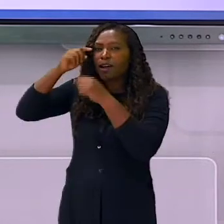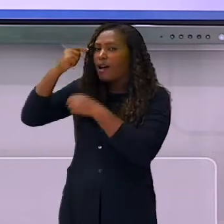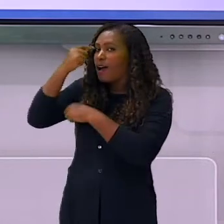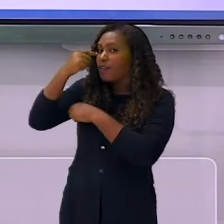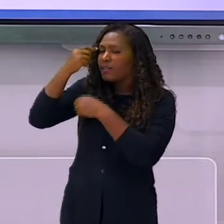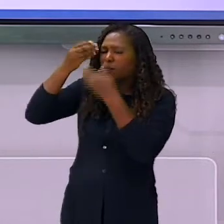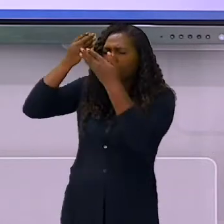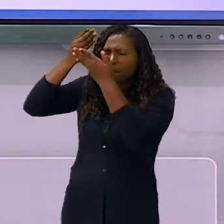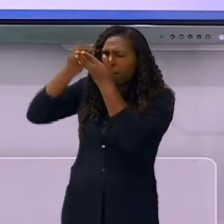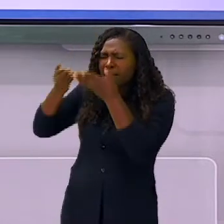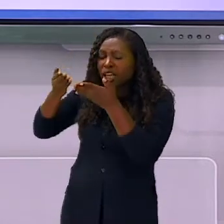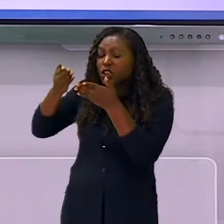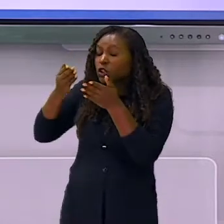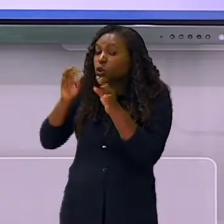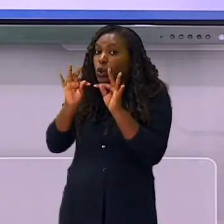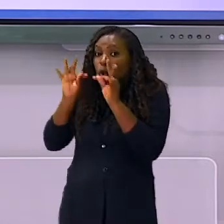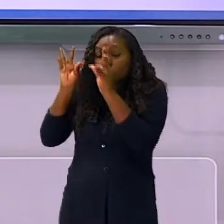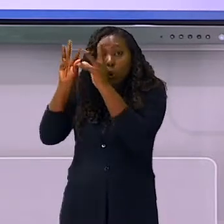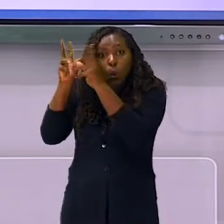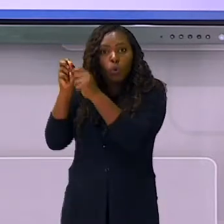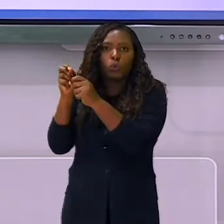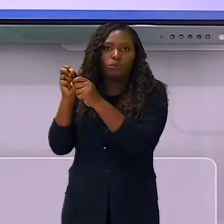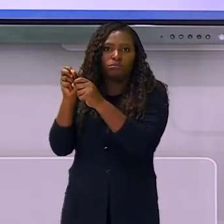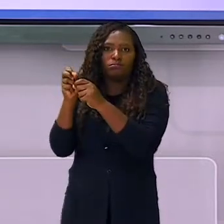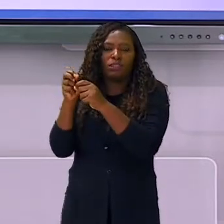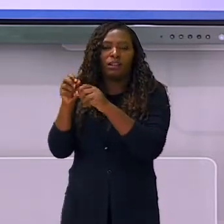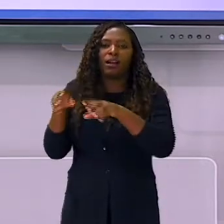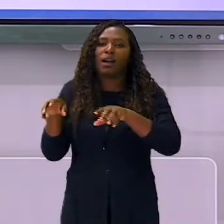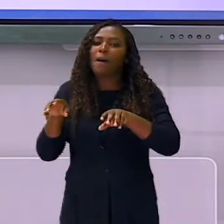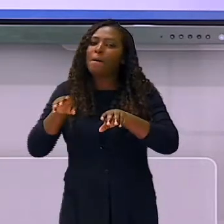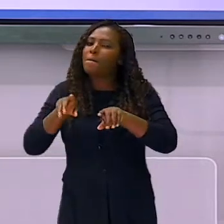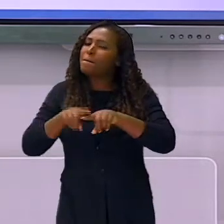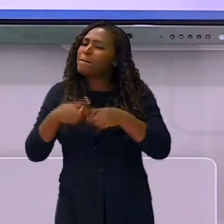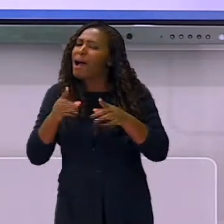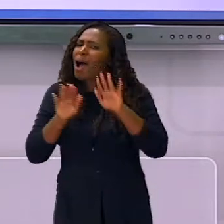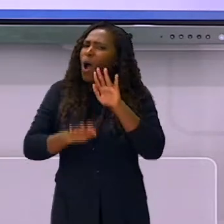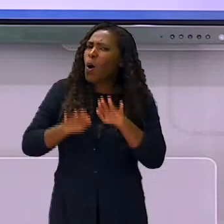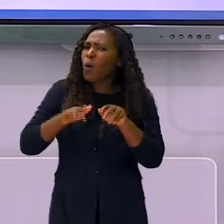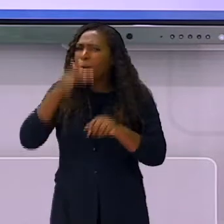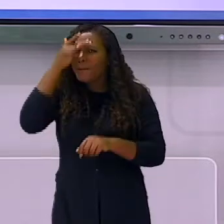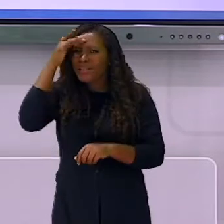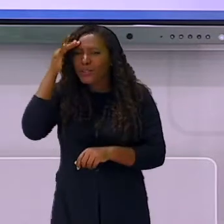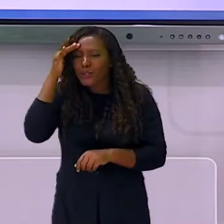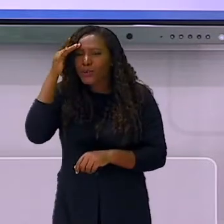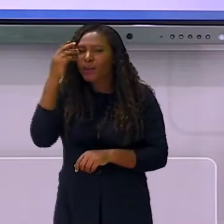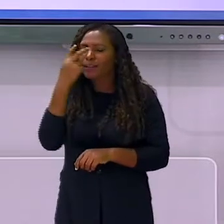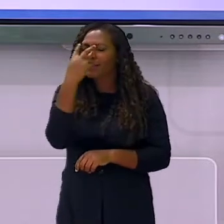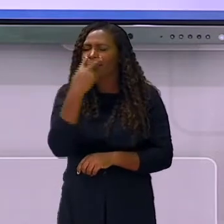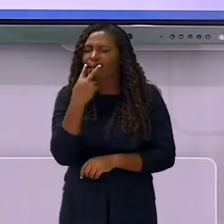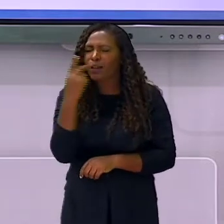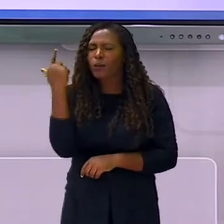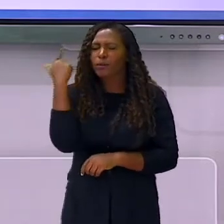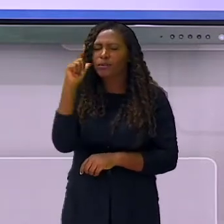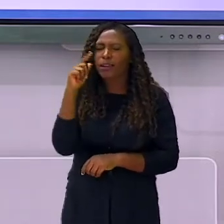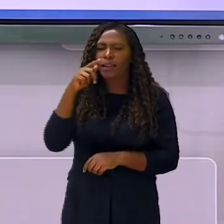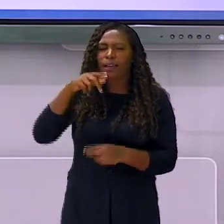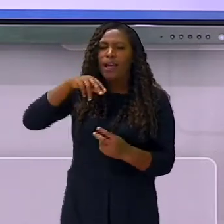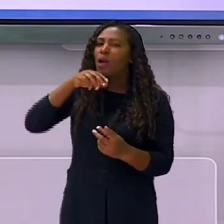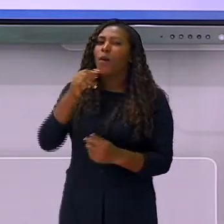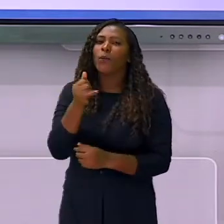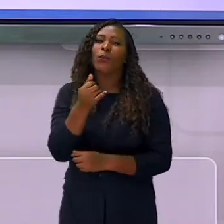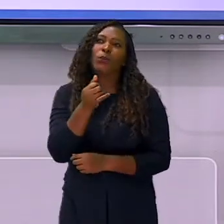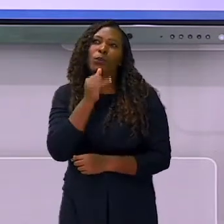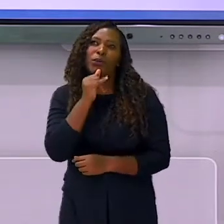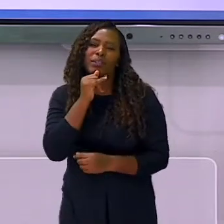e luminosidade. Sim, algumas pessoas cegas não conseguem realmente captar nenhum estímulo visual,